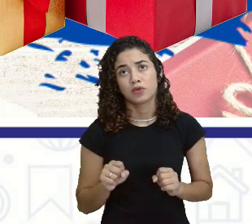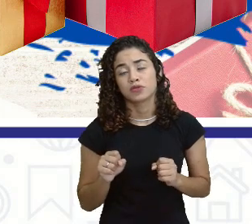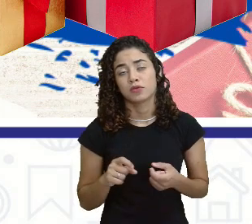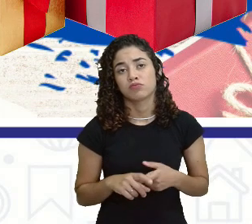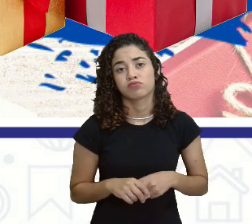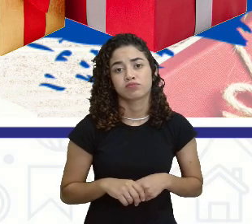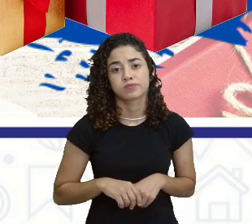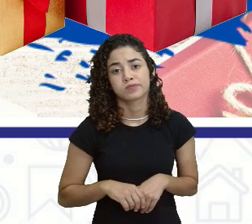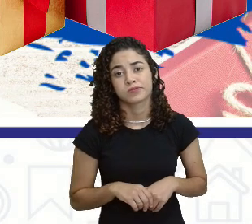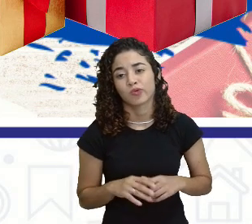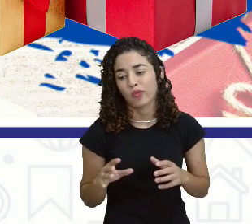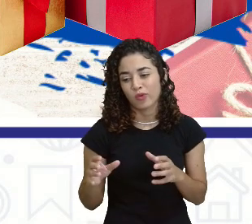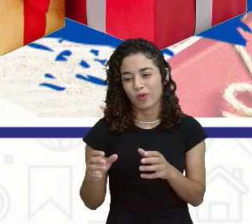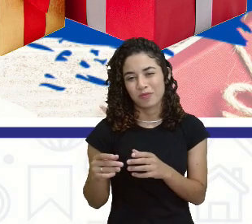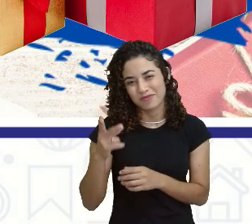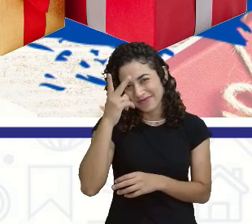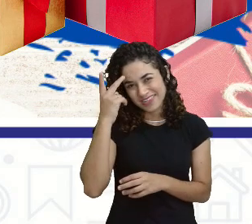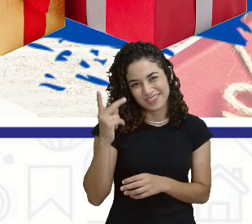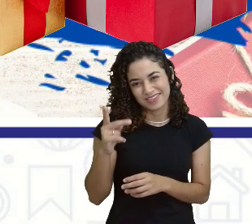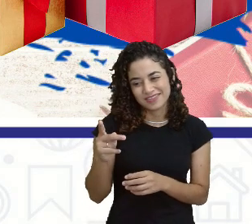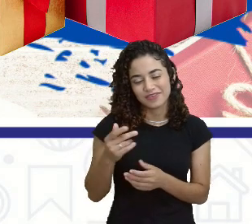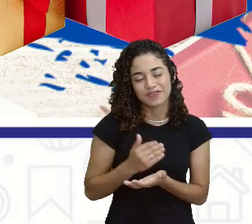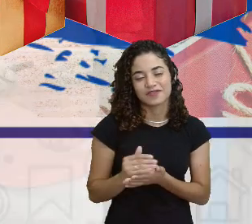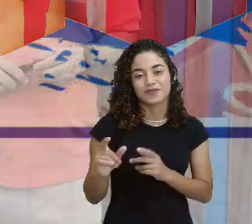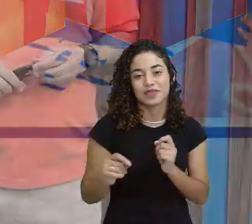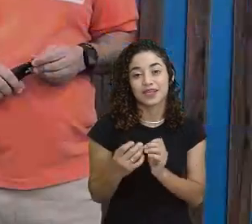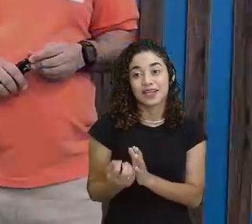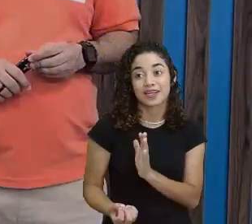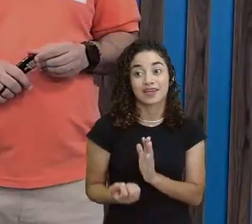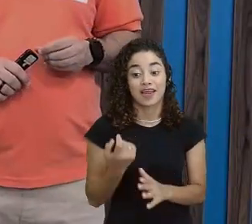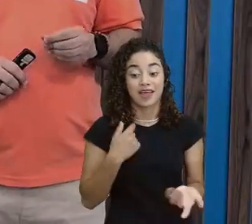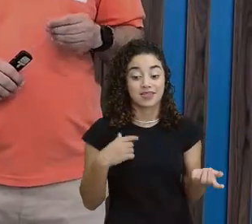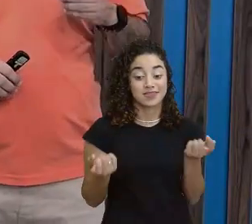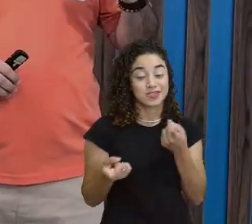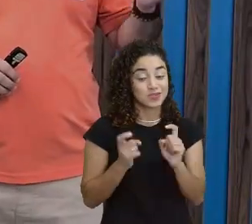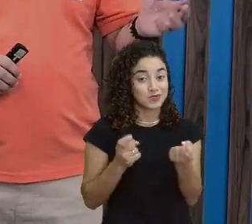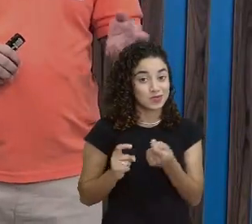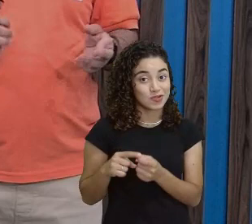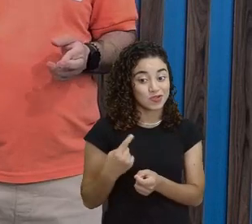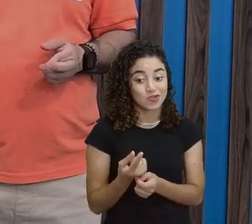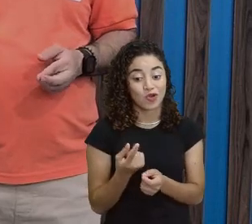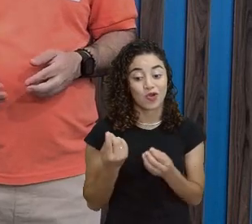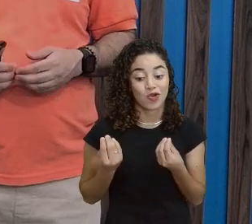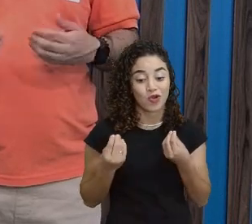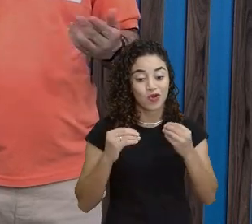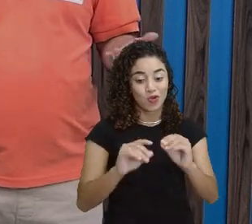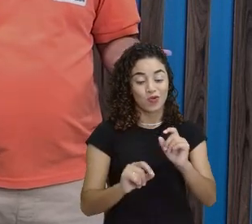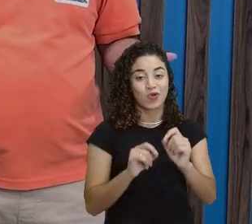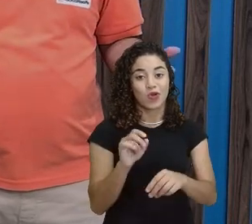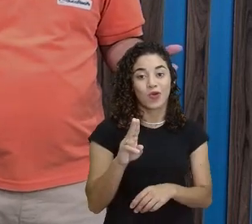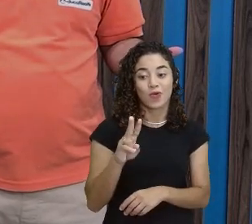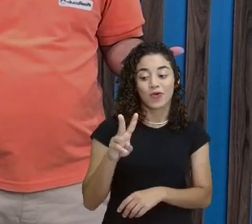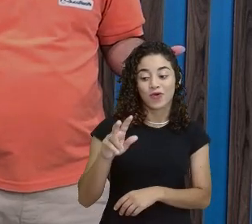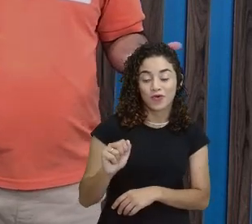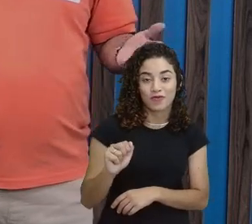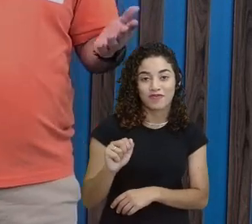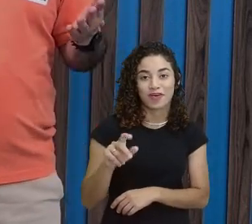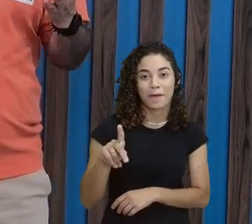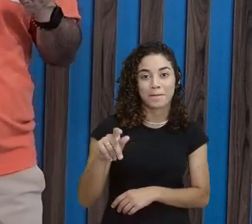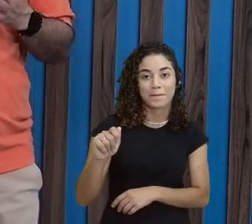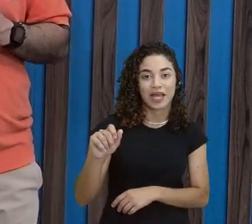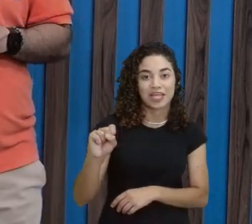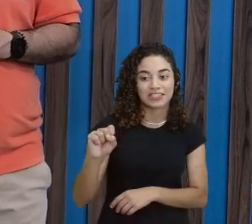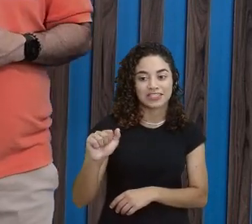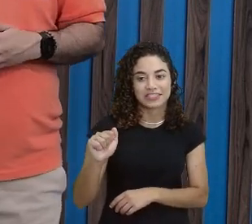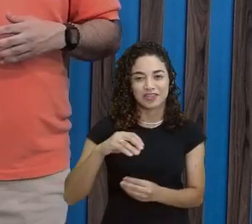turma começa aí, recentemente, né, que se criou aí a discussão, a gente coloca ou não coloca uva passa no arroz, né, porque o